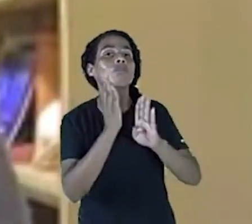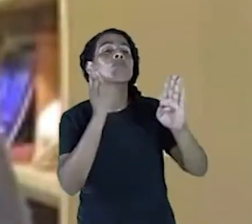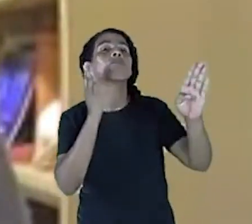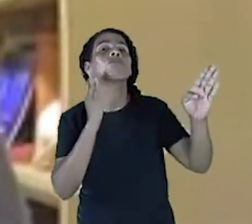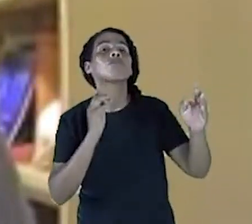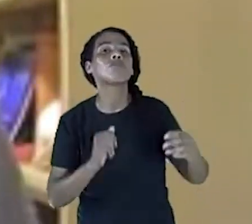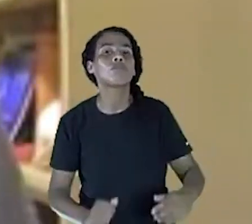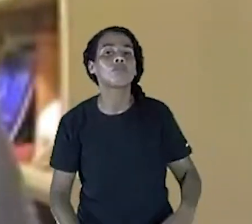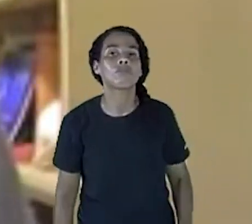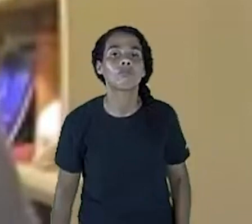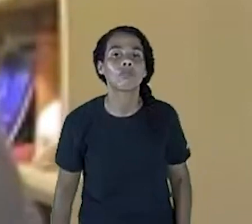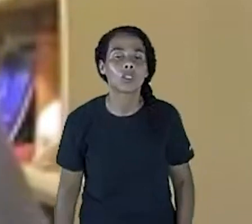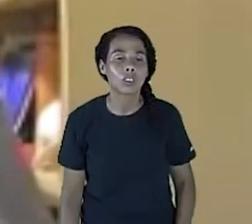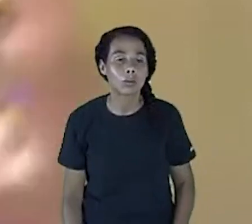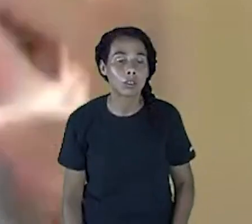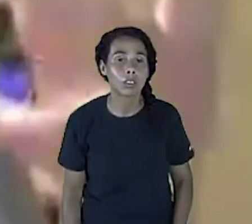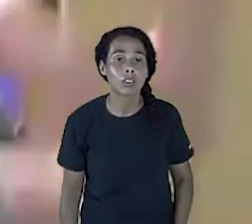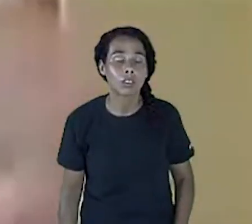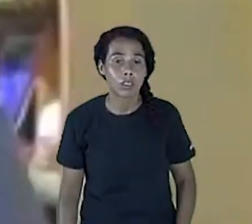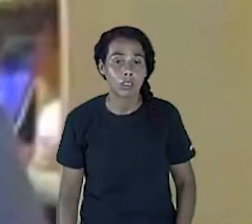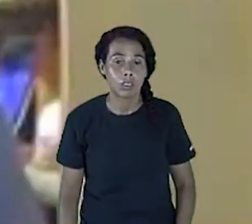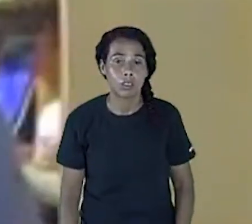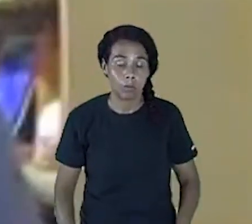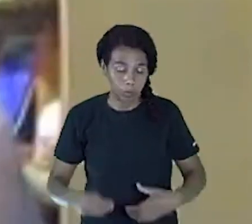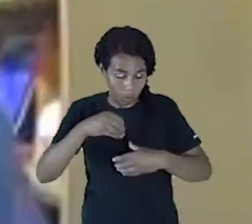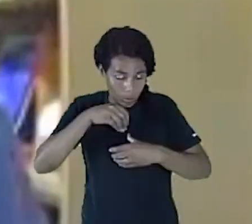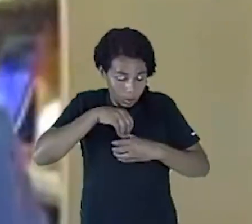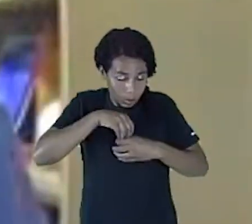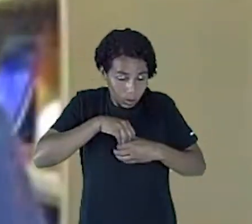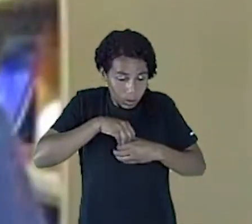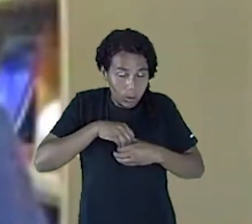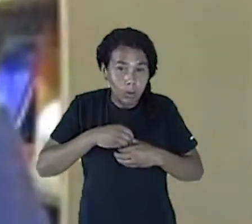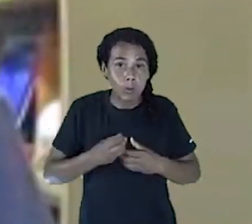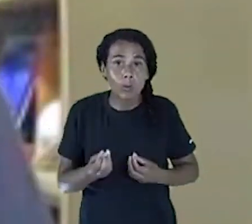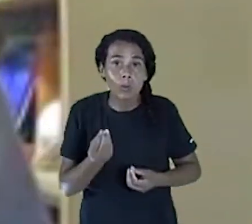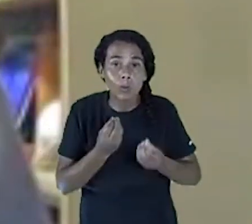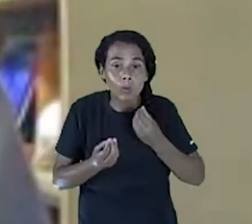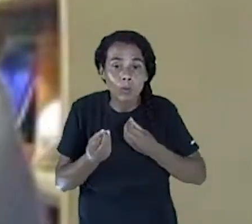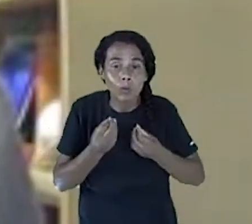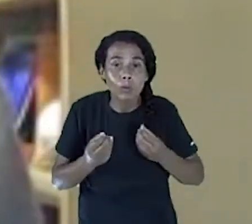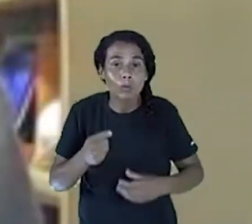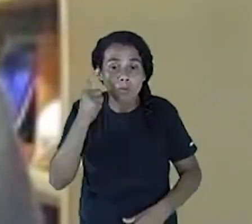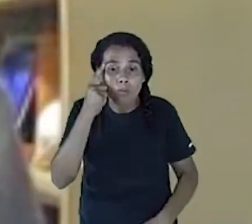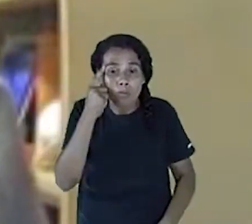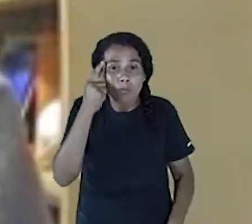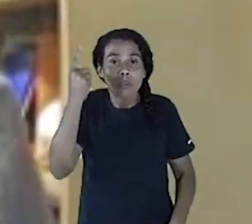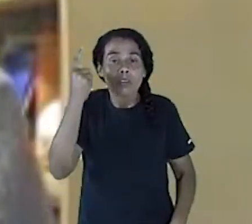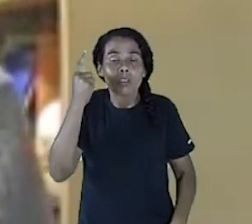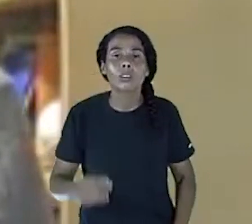filosóficas e espirituais, dentro dessas múltiplas, né, naturezas de ser